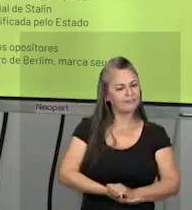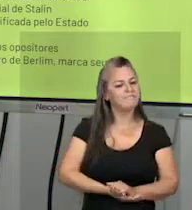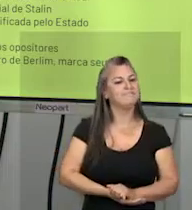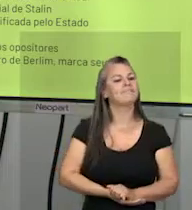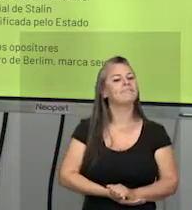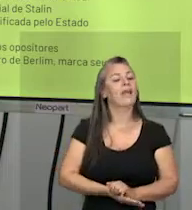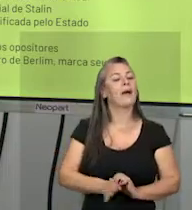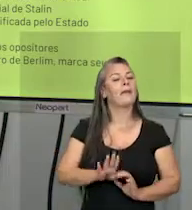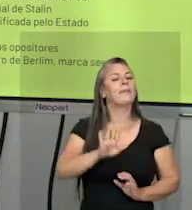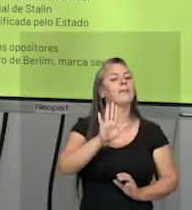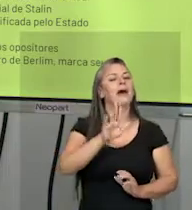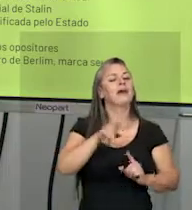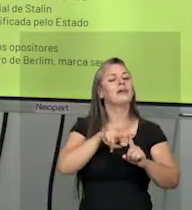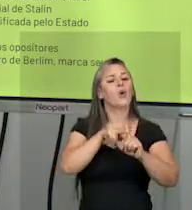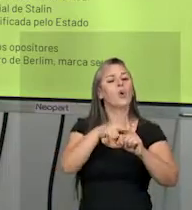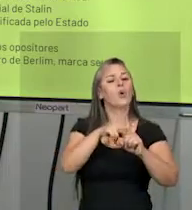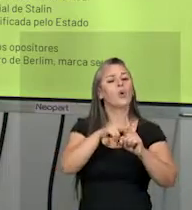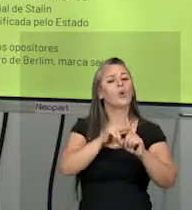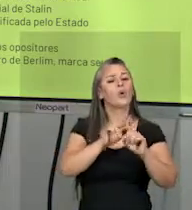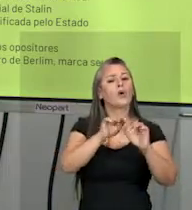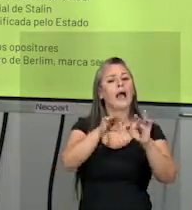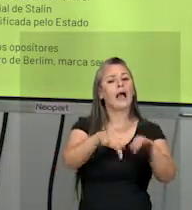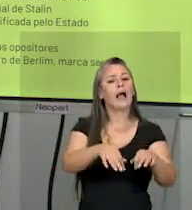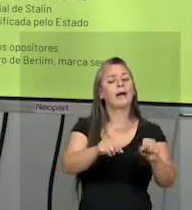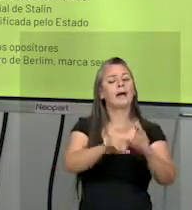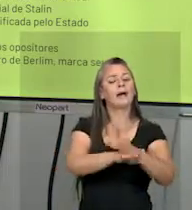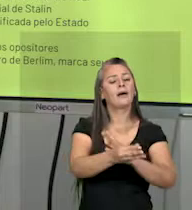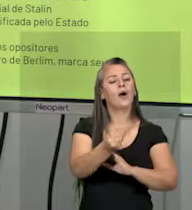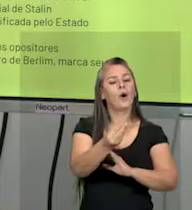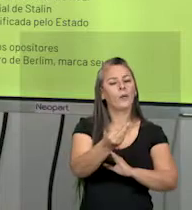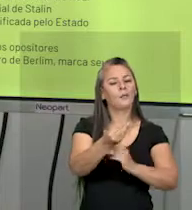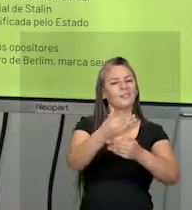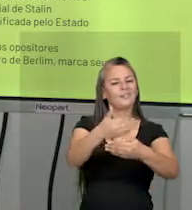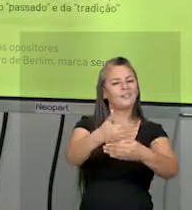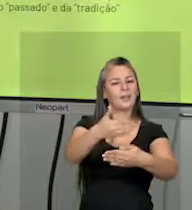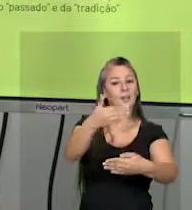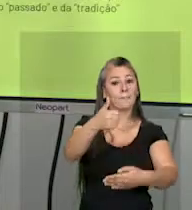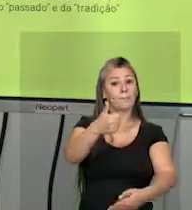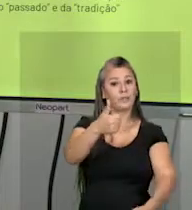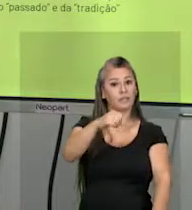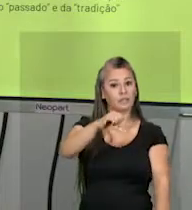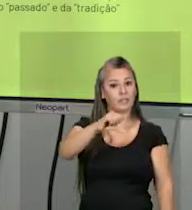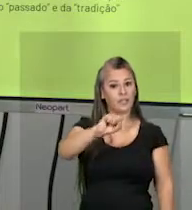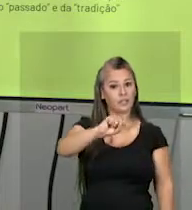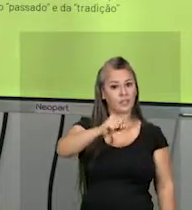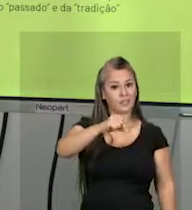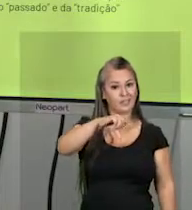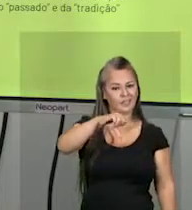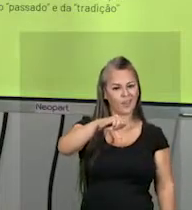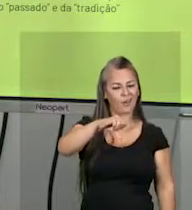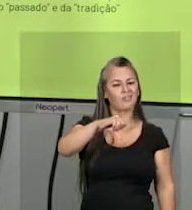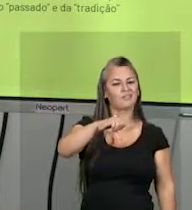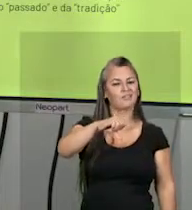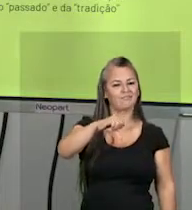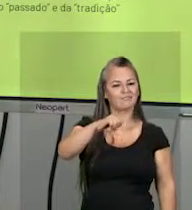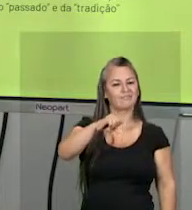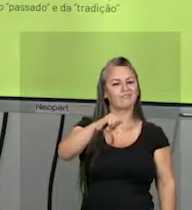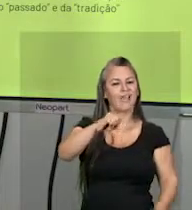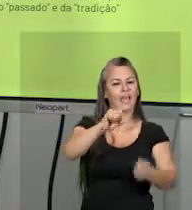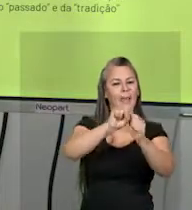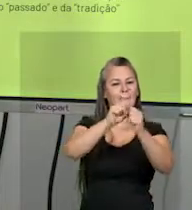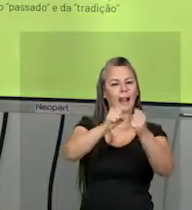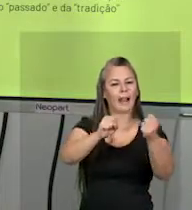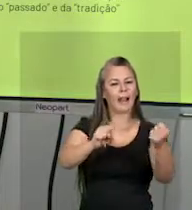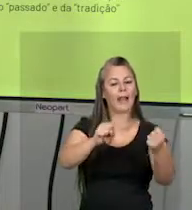Estado socialista é a queda do Muro de Berlim em 1989, ok? E também tem o